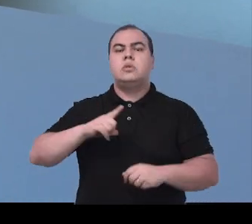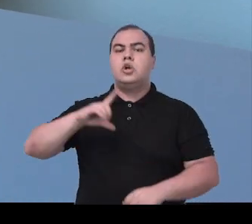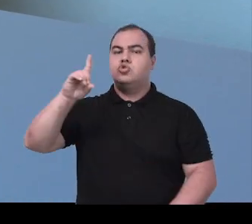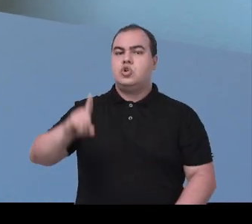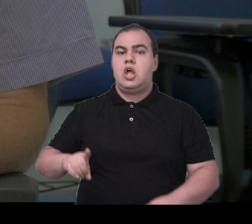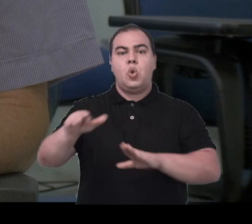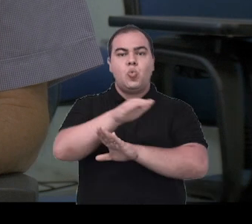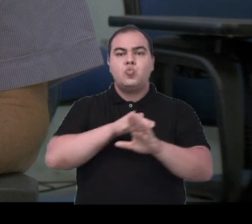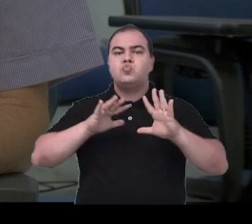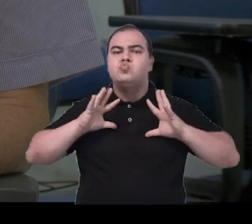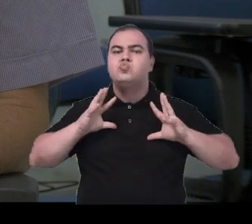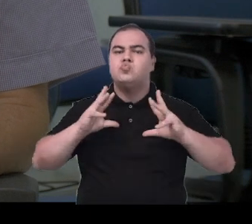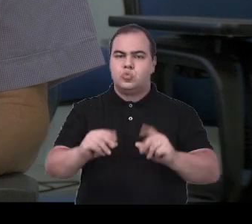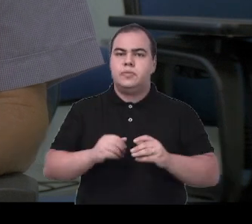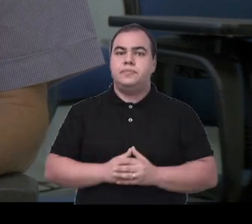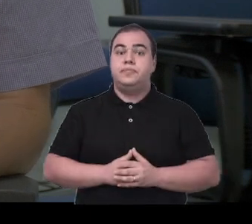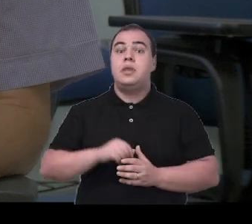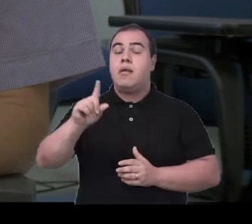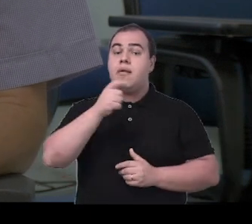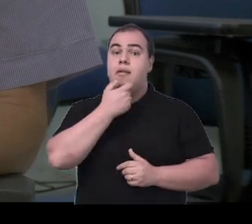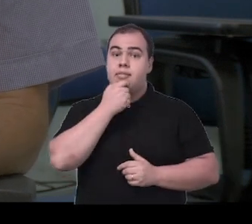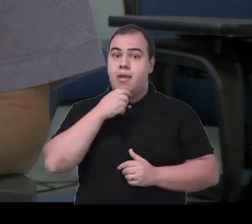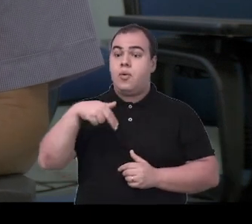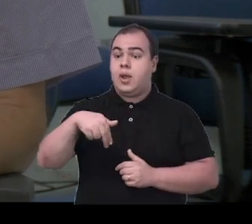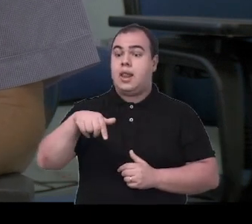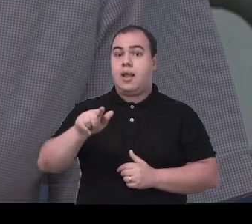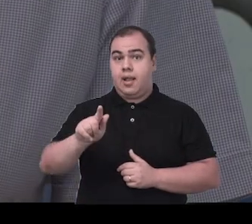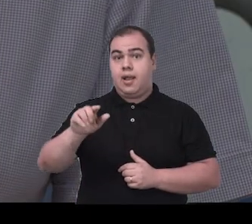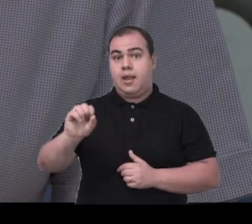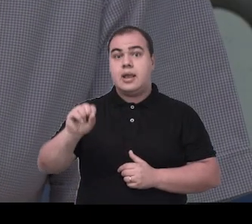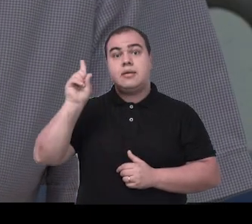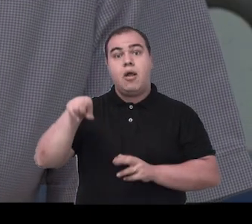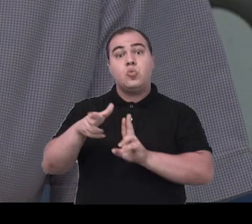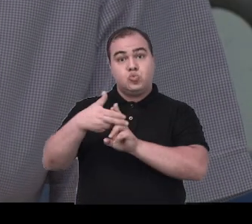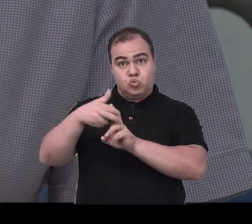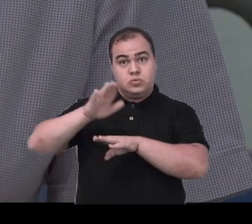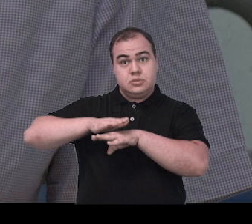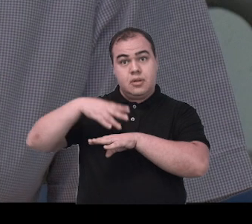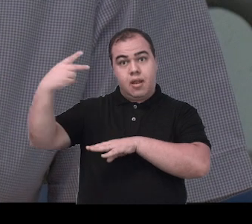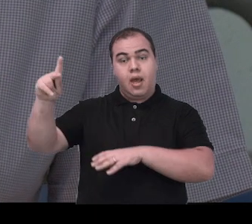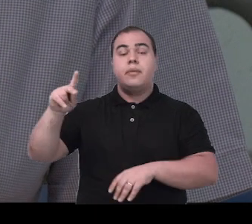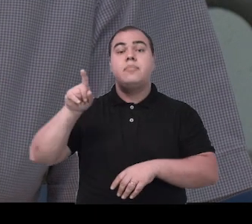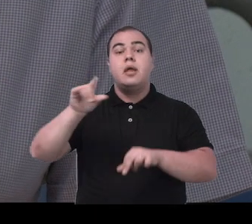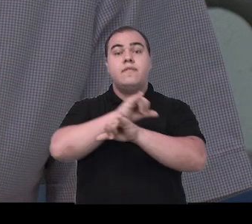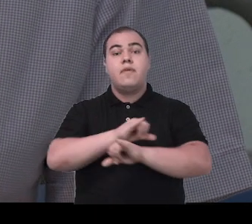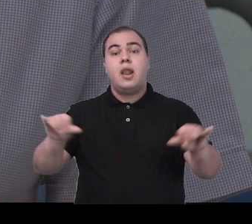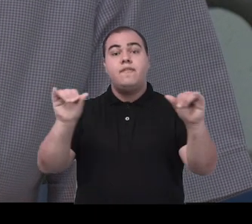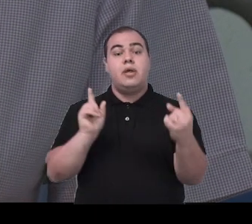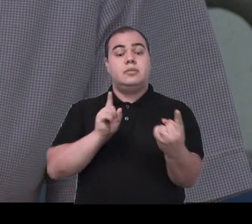direito a tudo. As imagens seguem intercaladas. O NHS, que é o SUS de lá, também tinha, eles chamavam